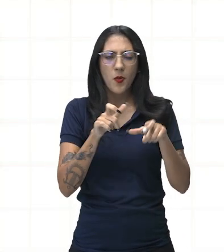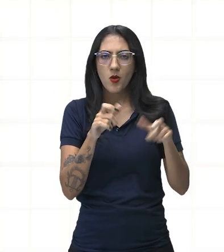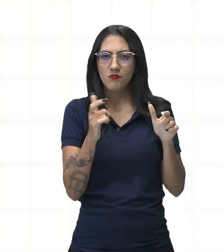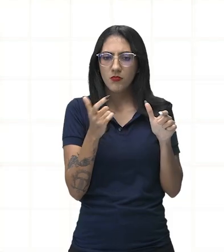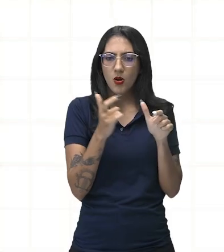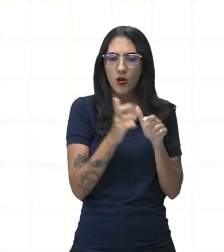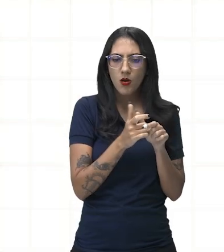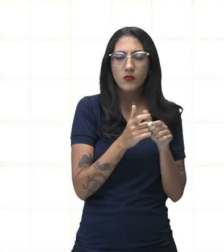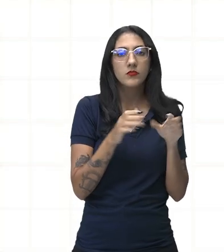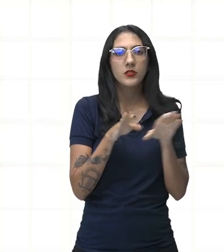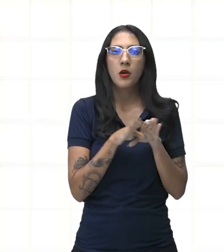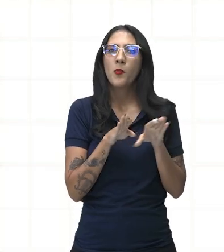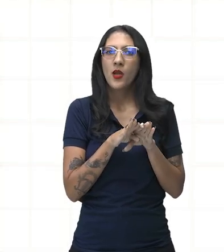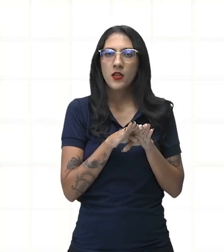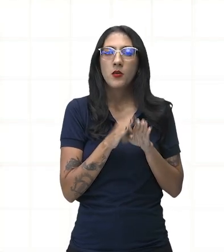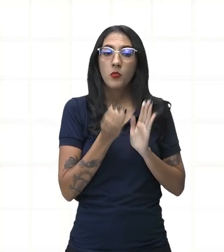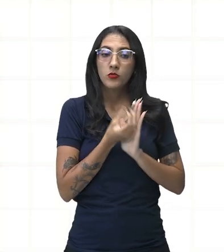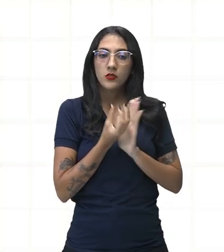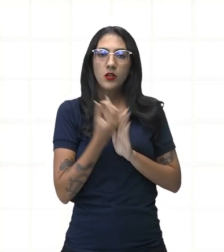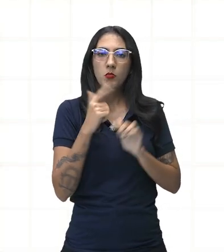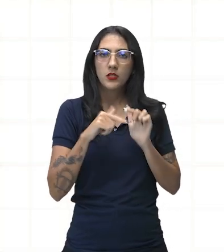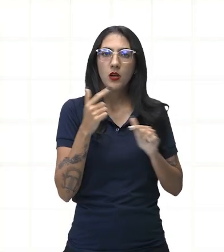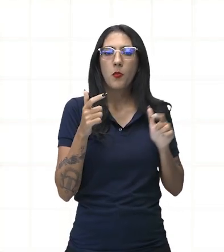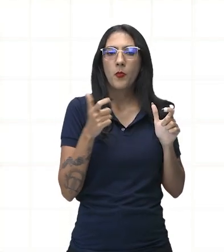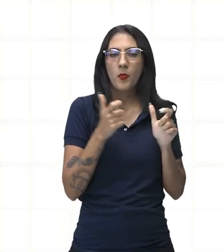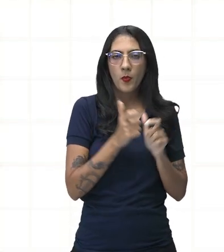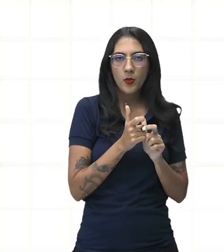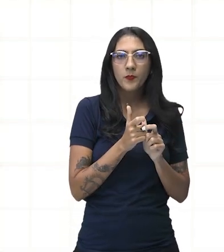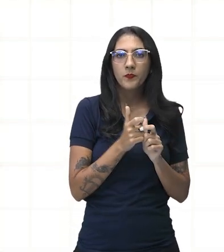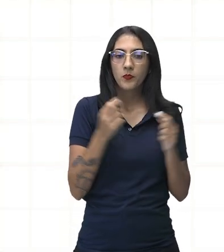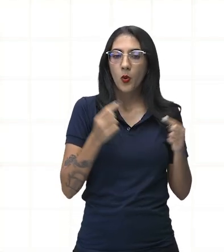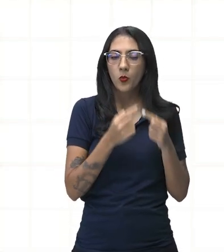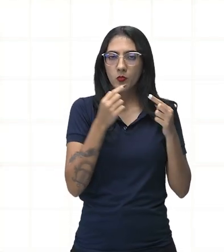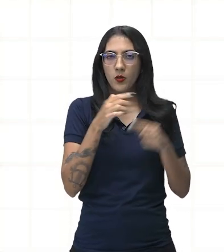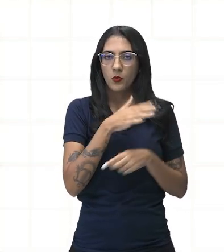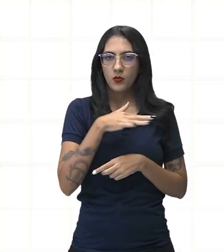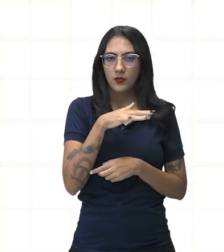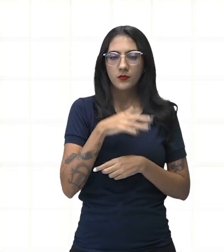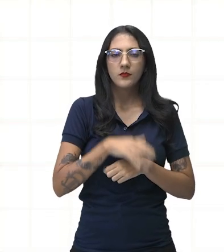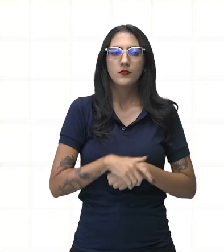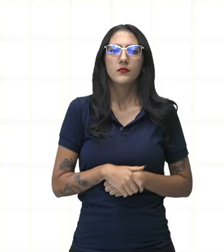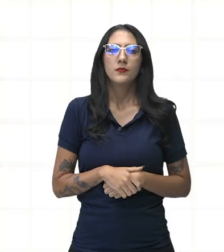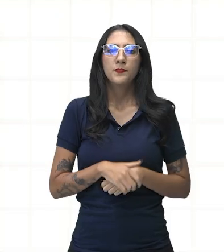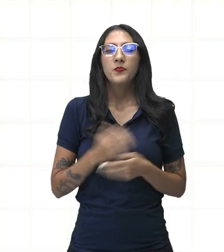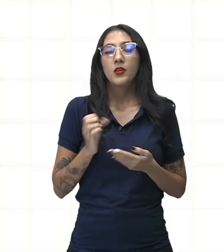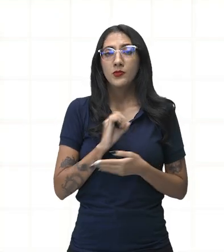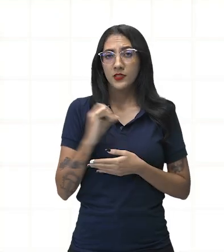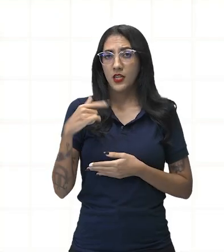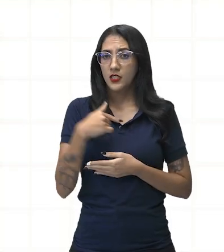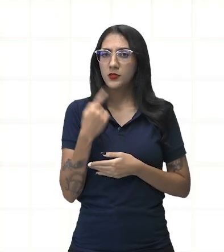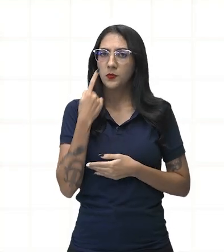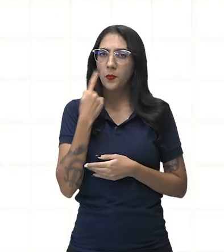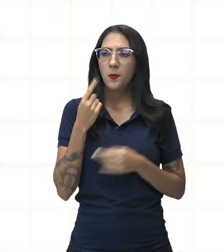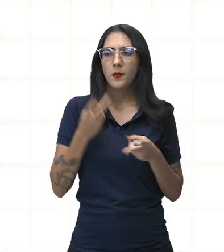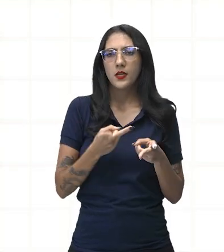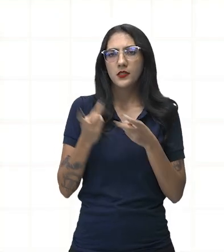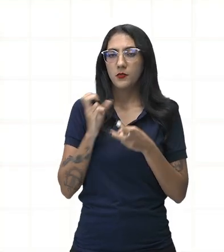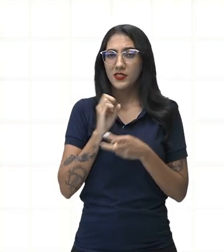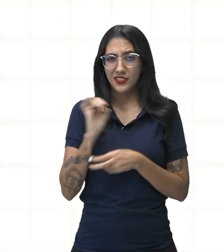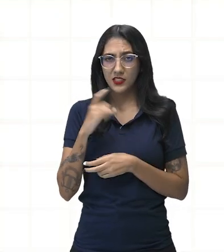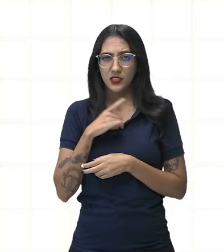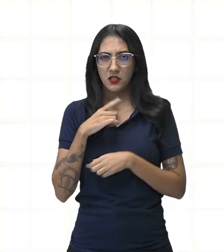ser menor, acaba se diminuindo, tá bom? Então, a gente também observa aqui, se tem grande quantidade,